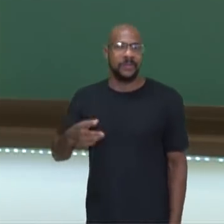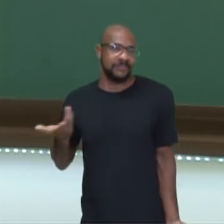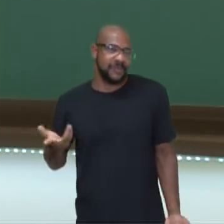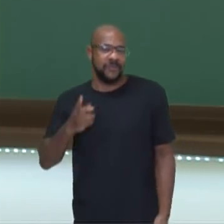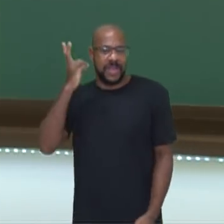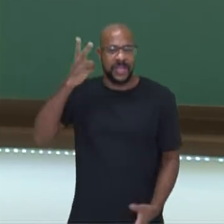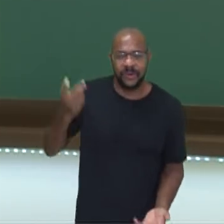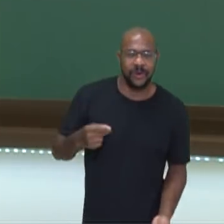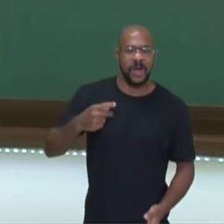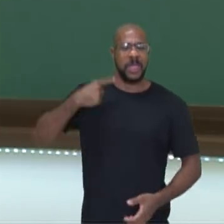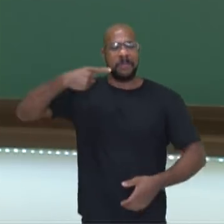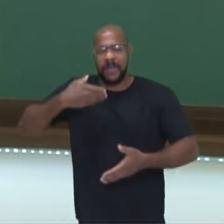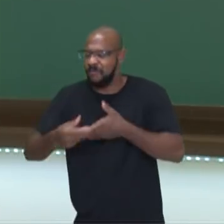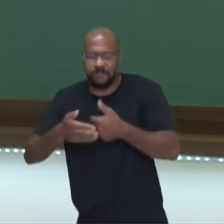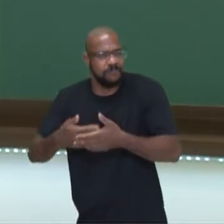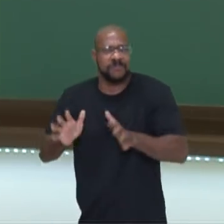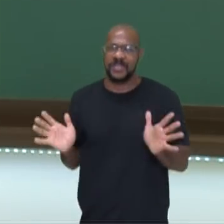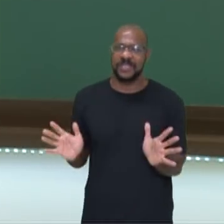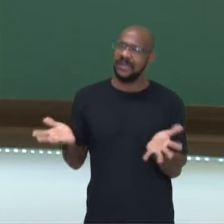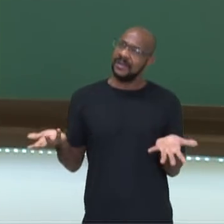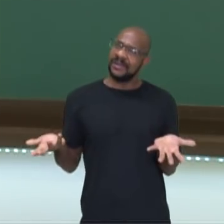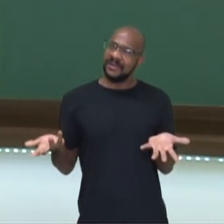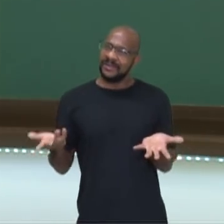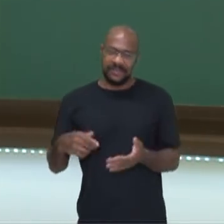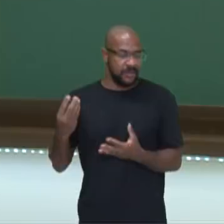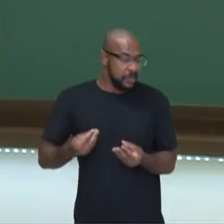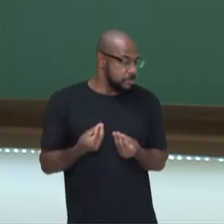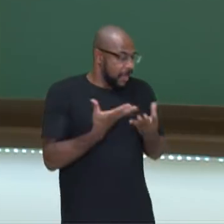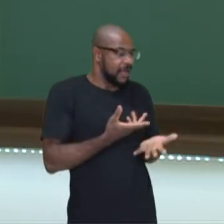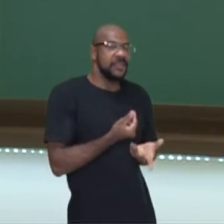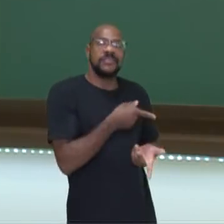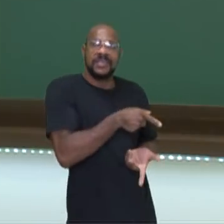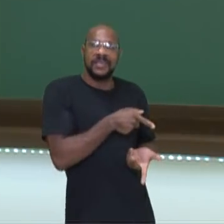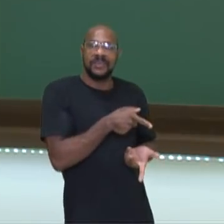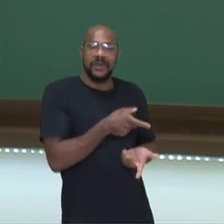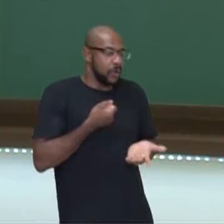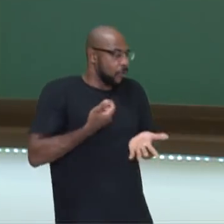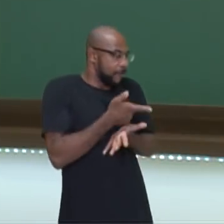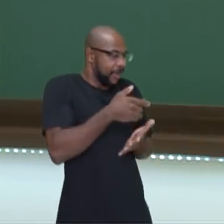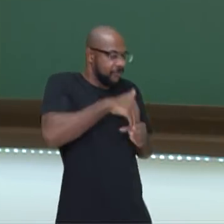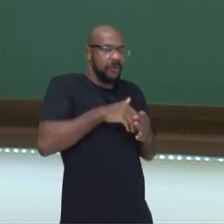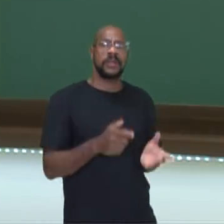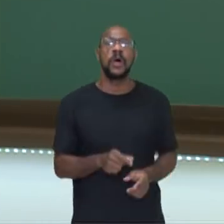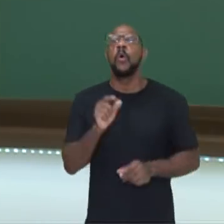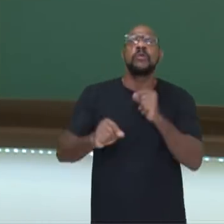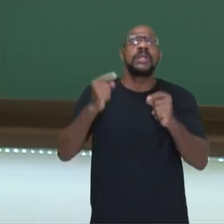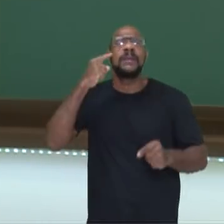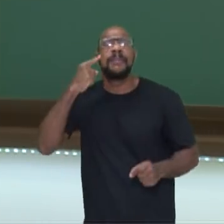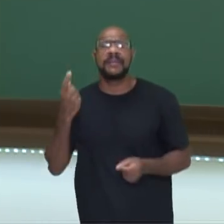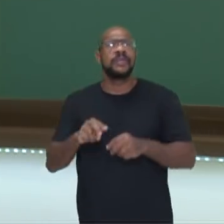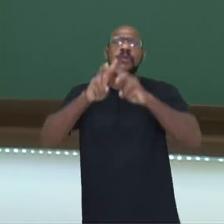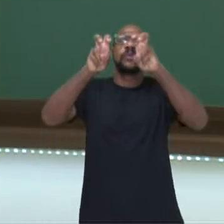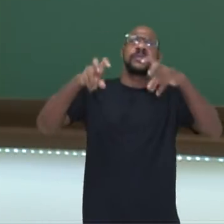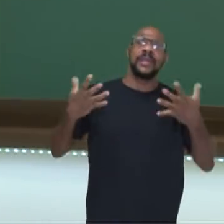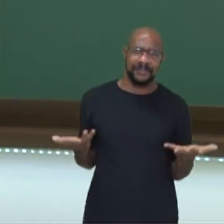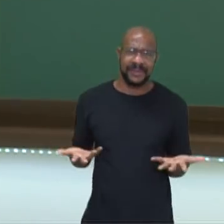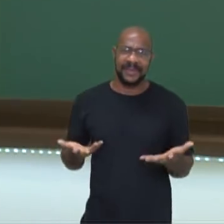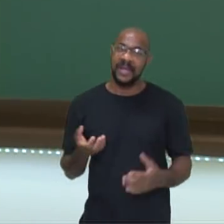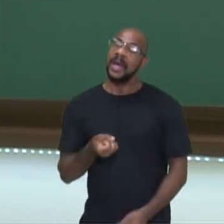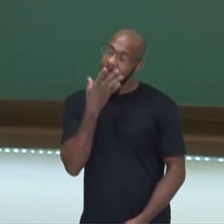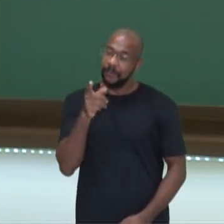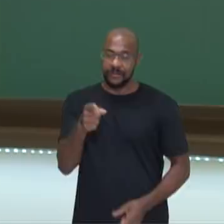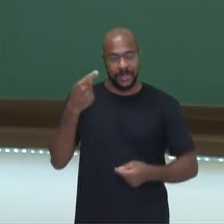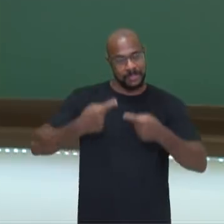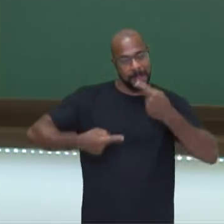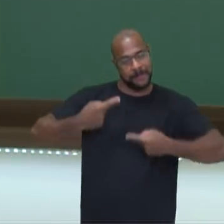voto, oferecer algo para que um eleitor vote naquele candidato. O que você pensa sobre esse assunto? Um bom tema para você debater com seus